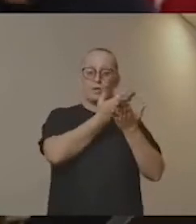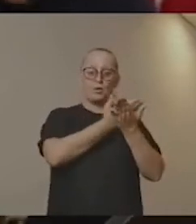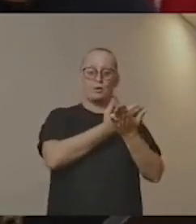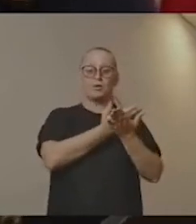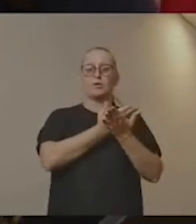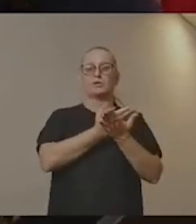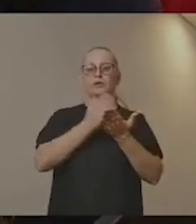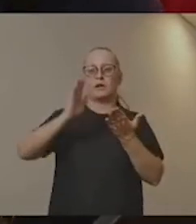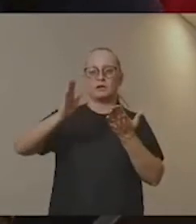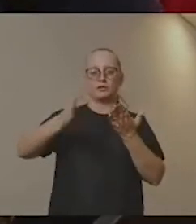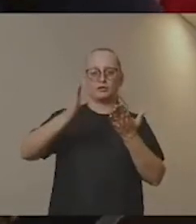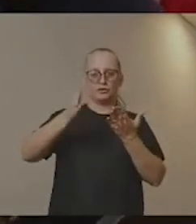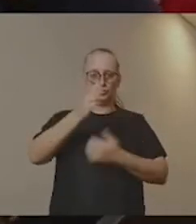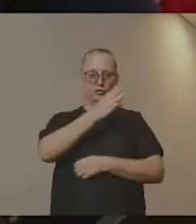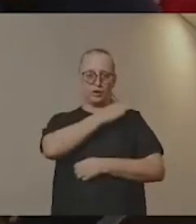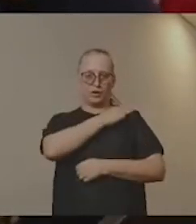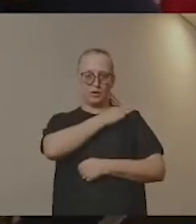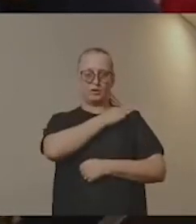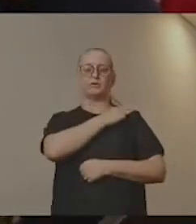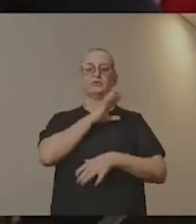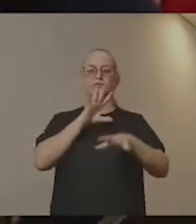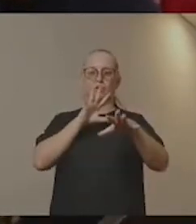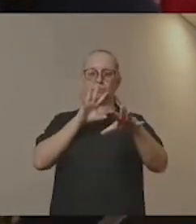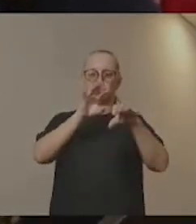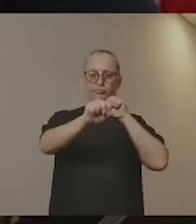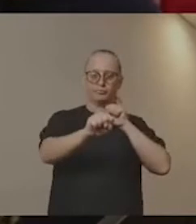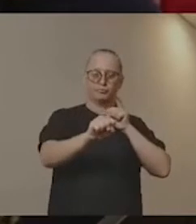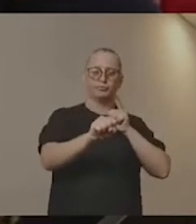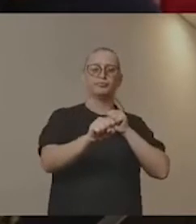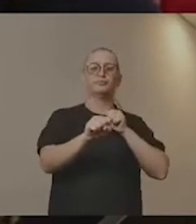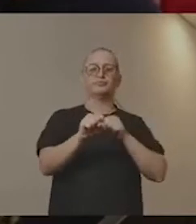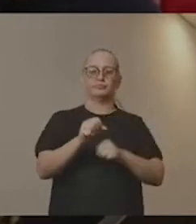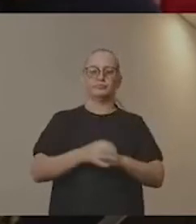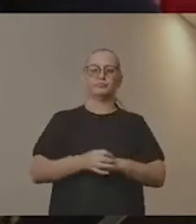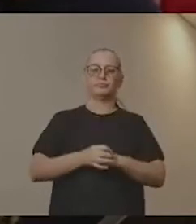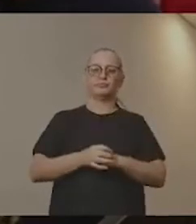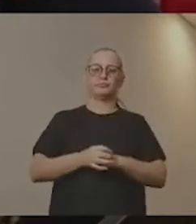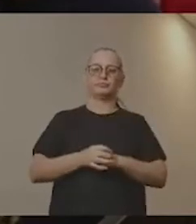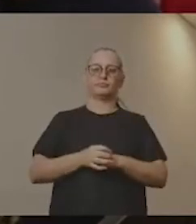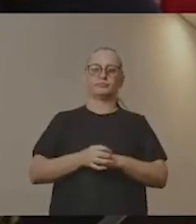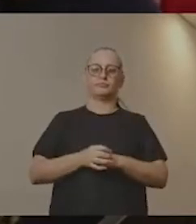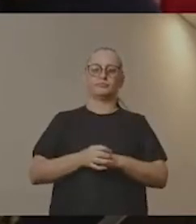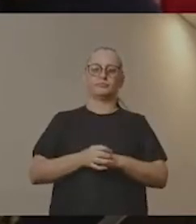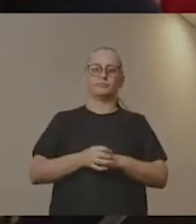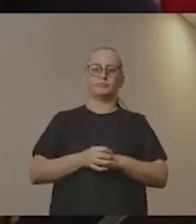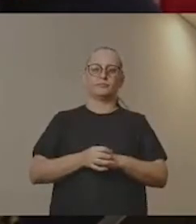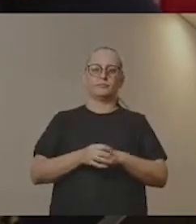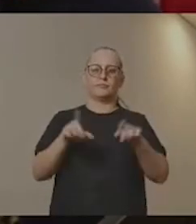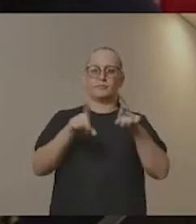E eu sou uma pessoa que defende muito os direitos das